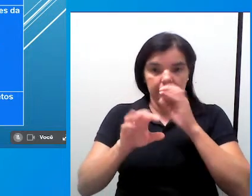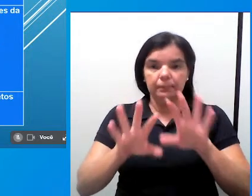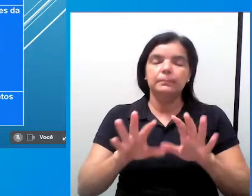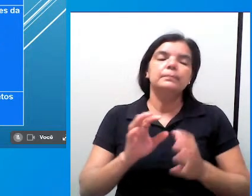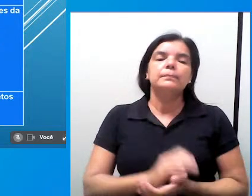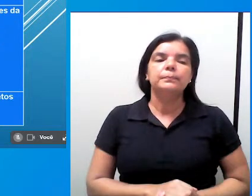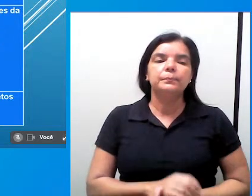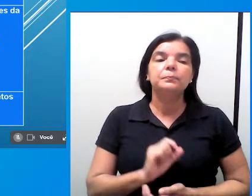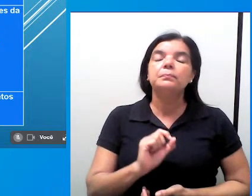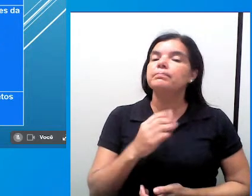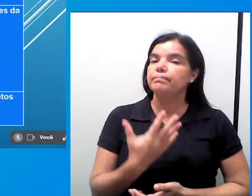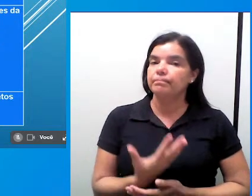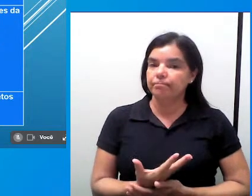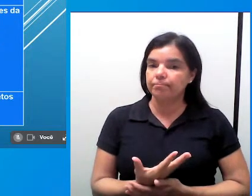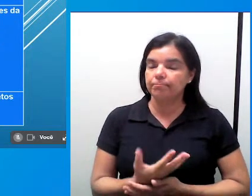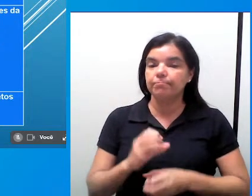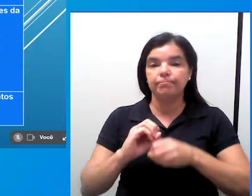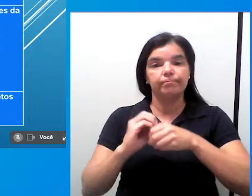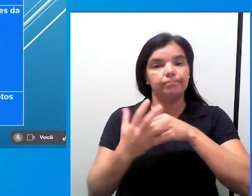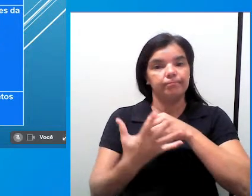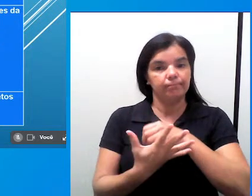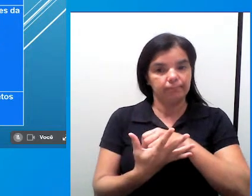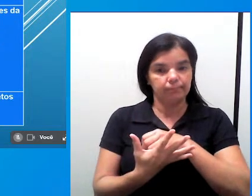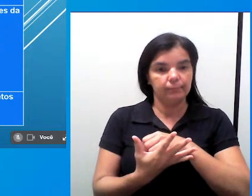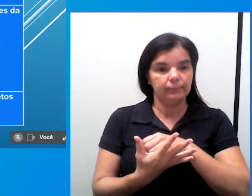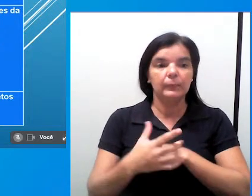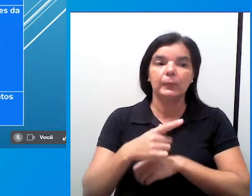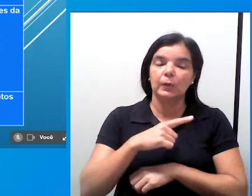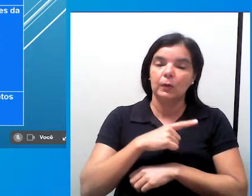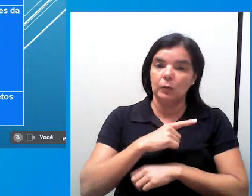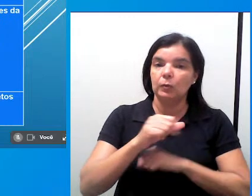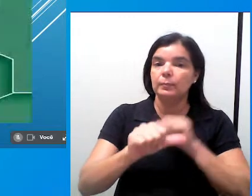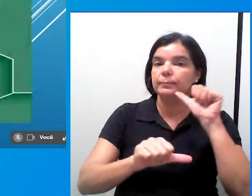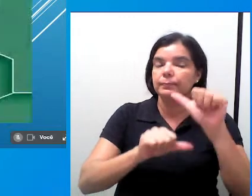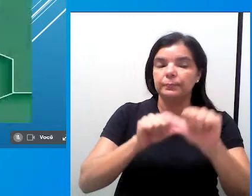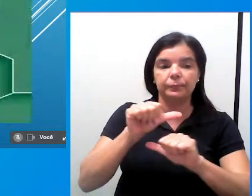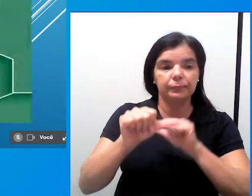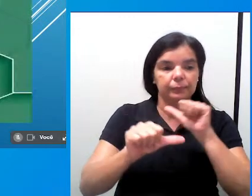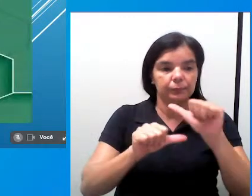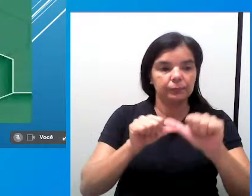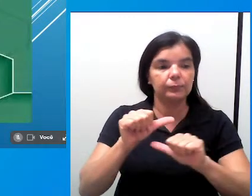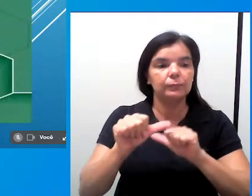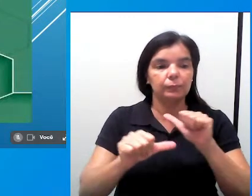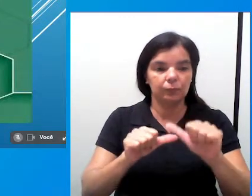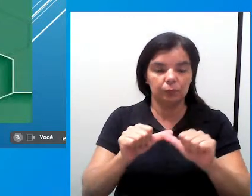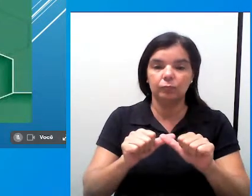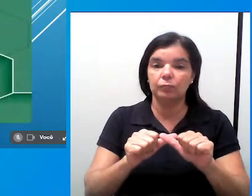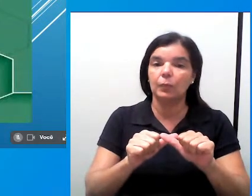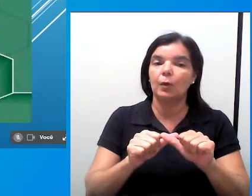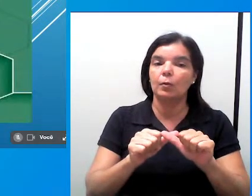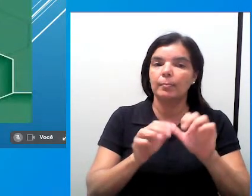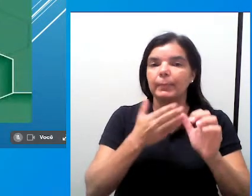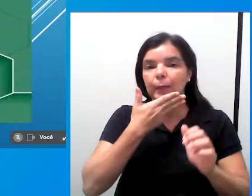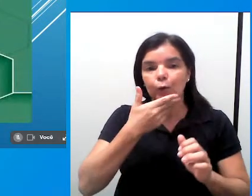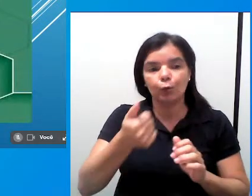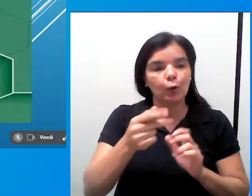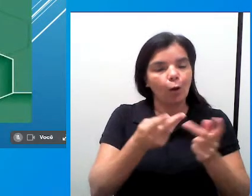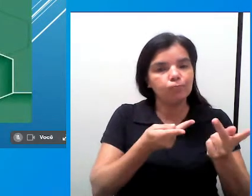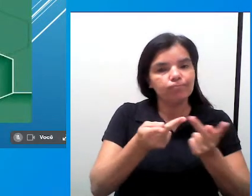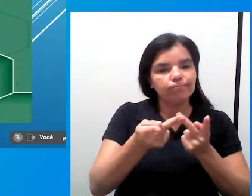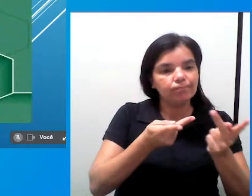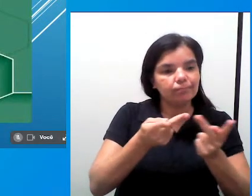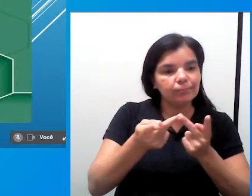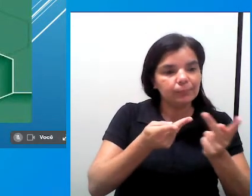O que nos aconteceu? A pandemia da Covid. Então, nós tivemos que fazer uma mudança de rota, corrigir um planejamento e